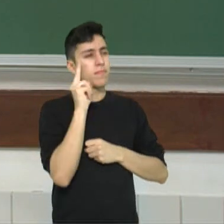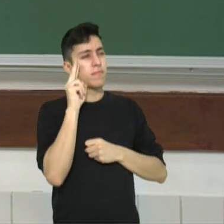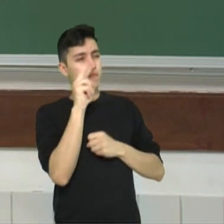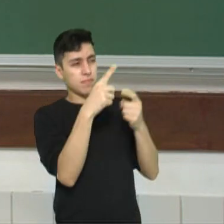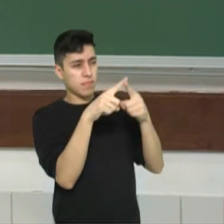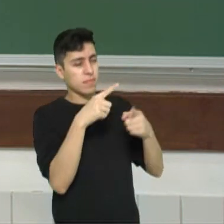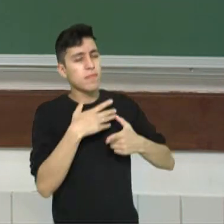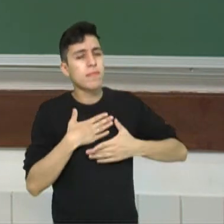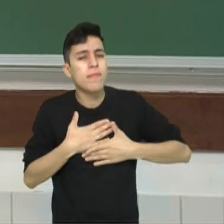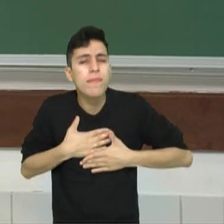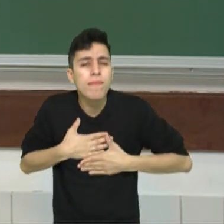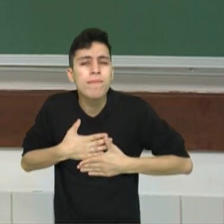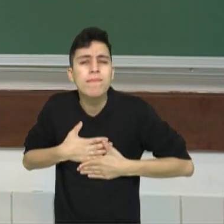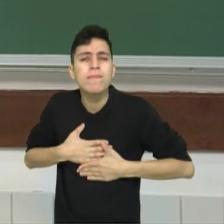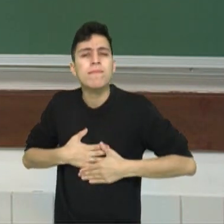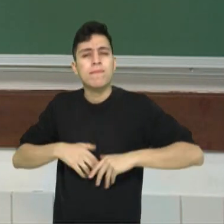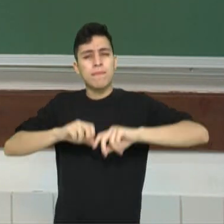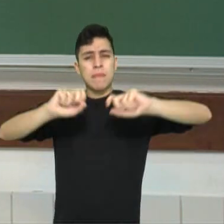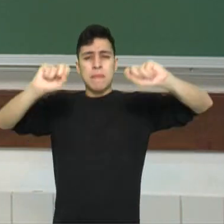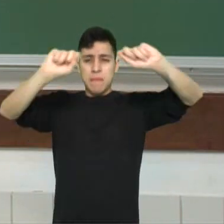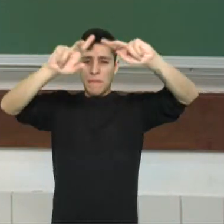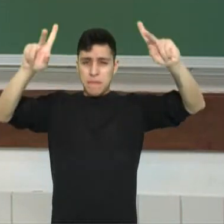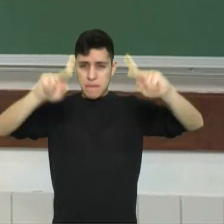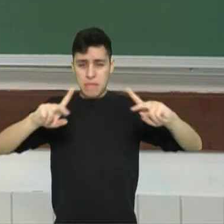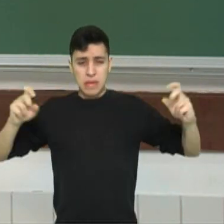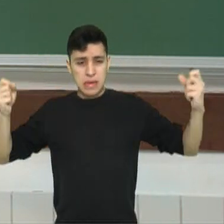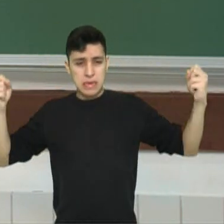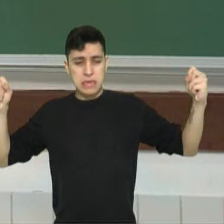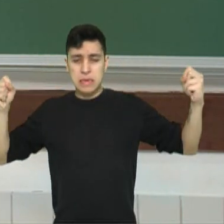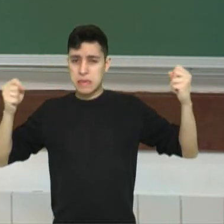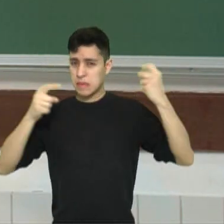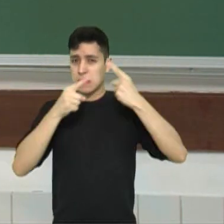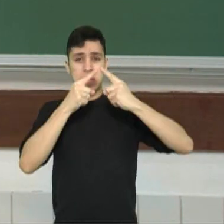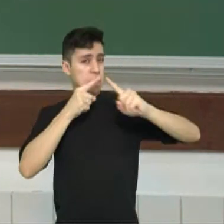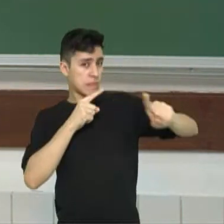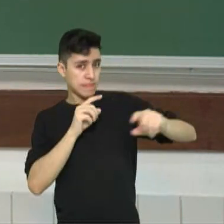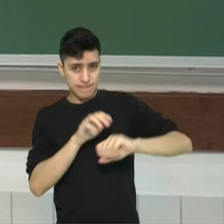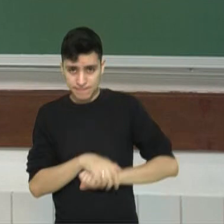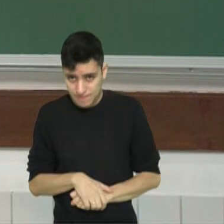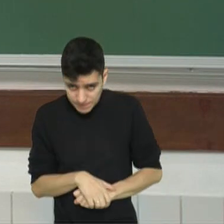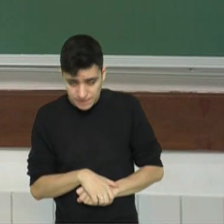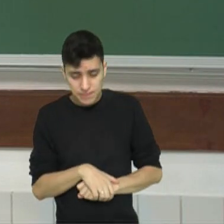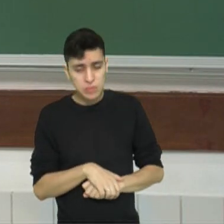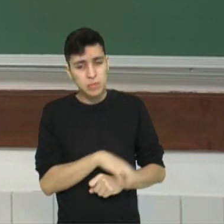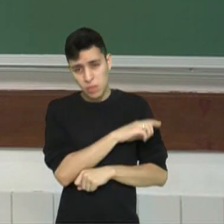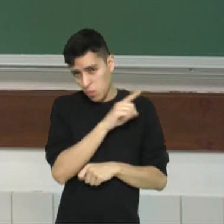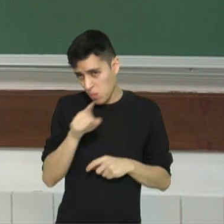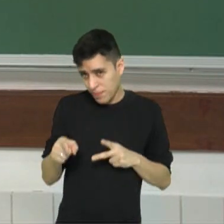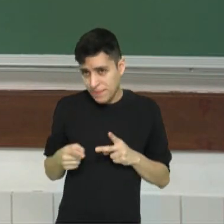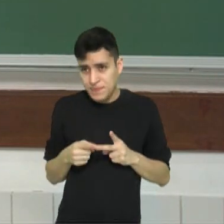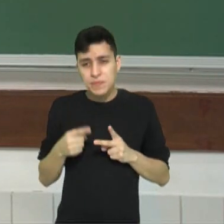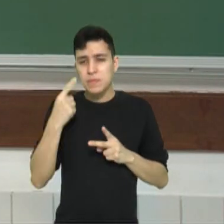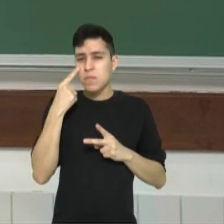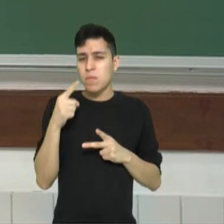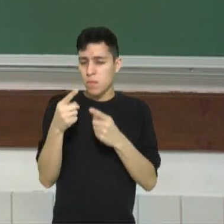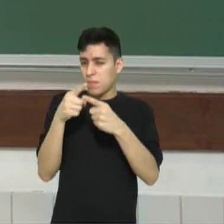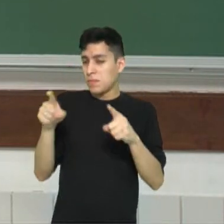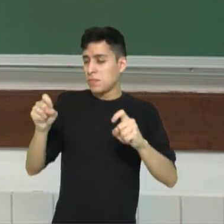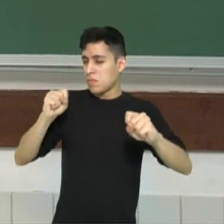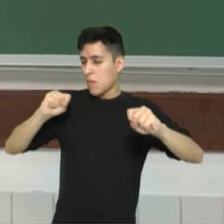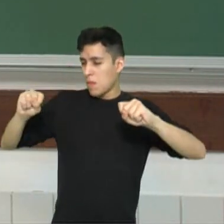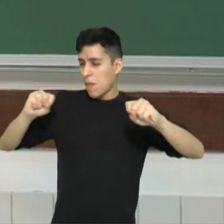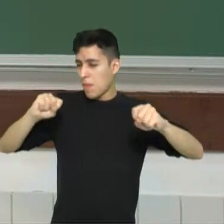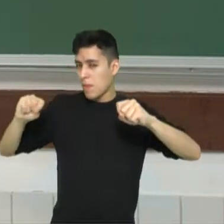seja tranquila e calma no ambiente de uma academia, não combina. Agora, se você pega uma música que tem um tom um pouco mais